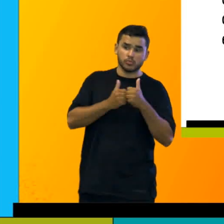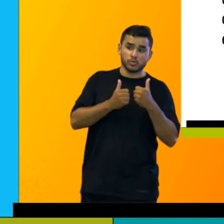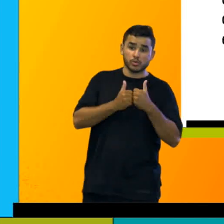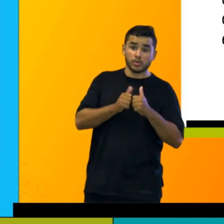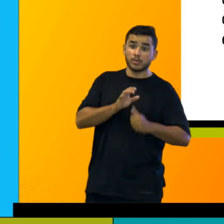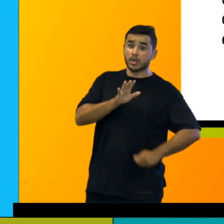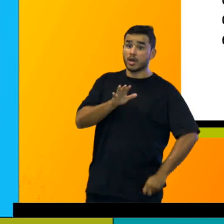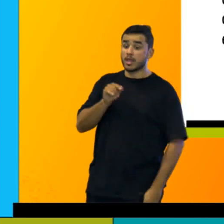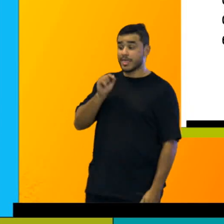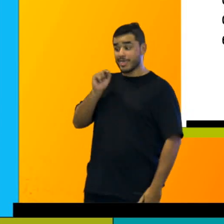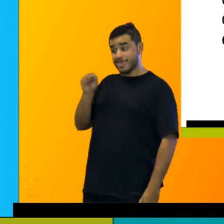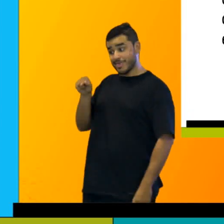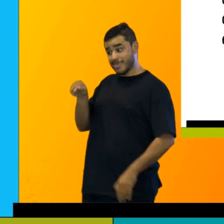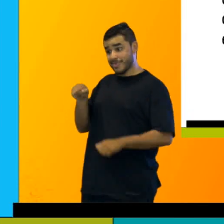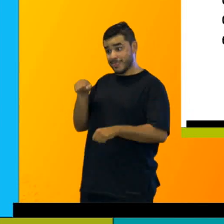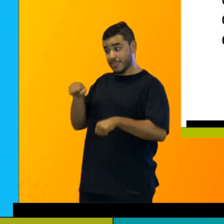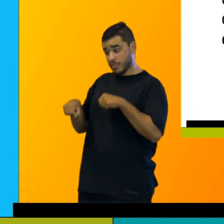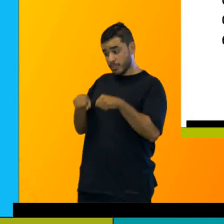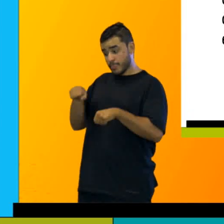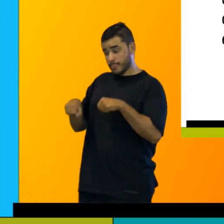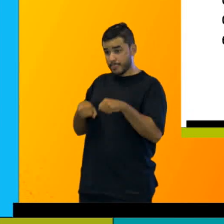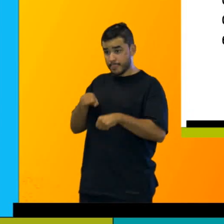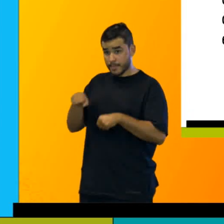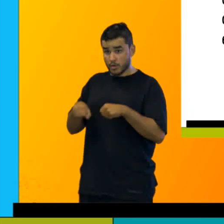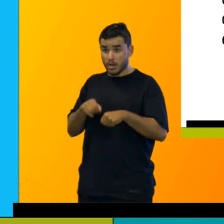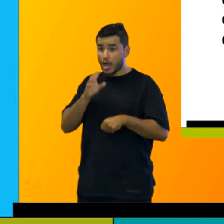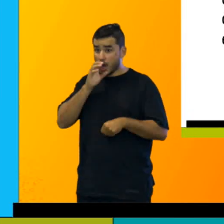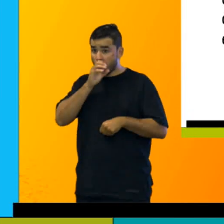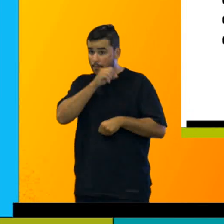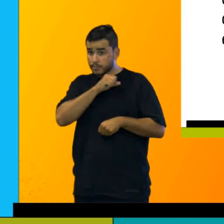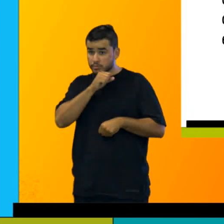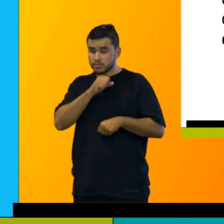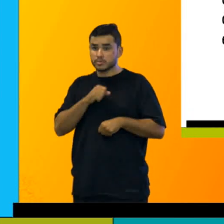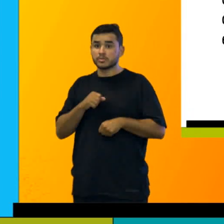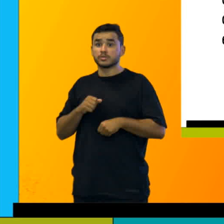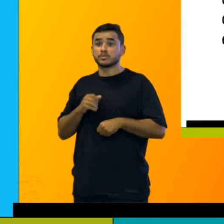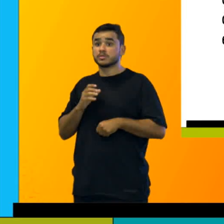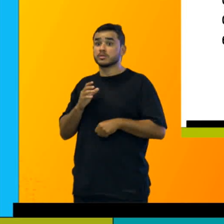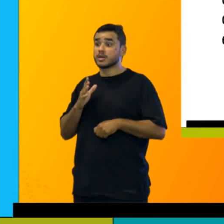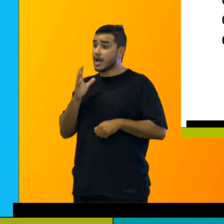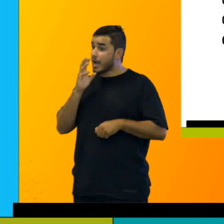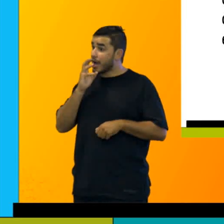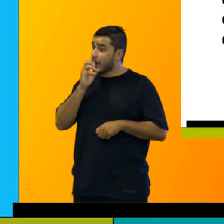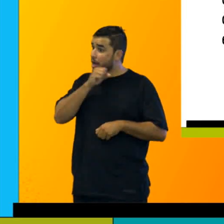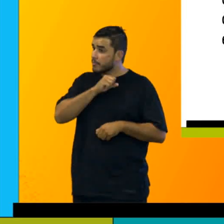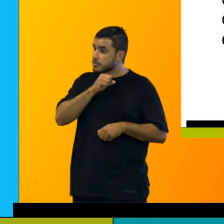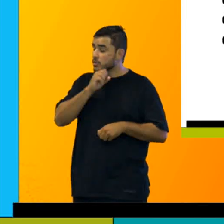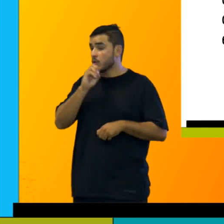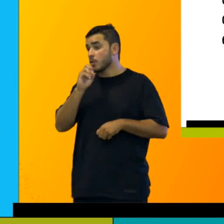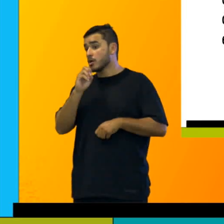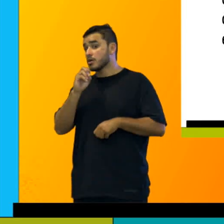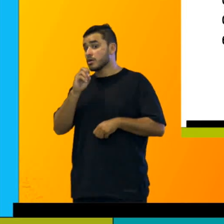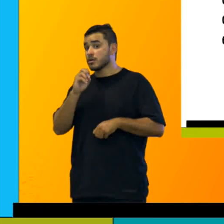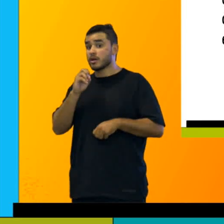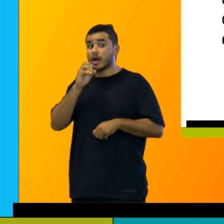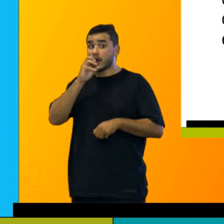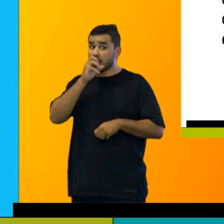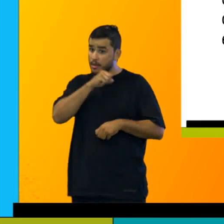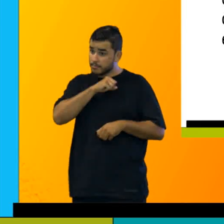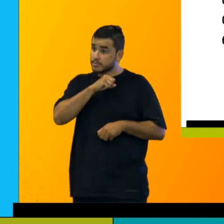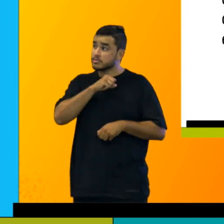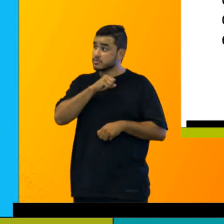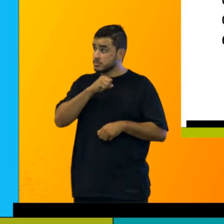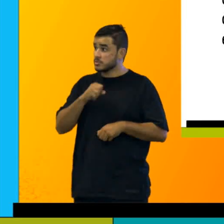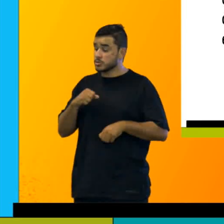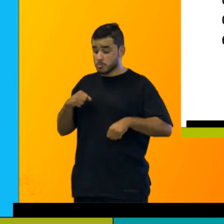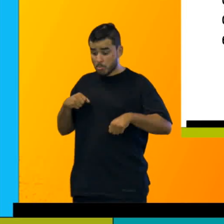pergunta. A fim de poupar tempo. Poupar tempo é chegar em mais ou chegar em menos tempo?